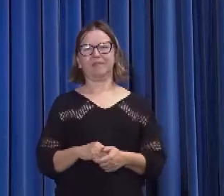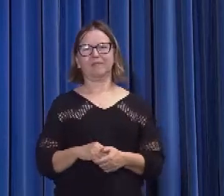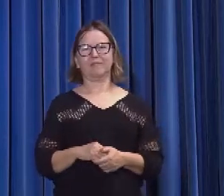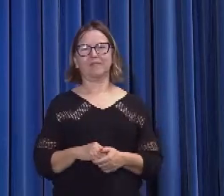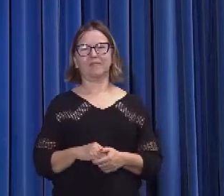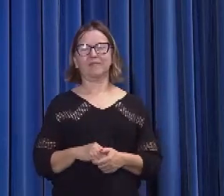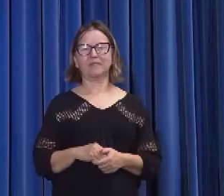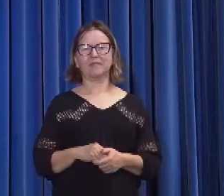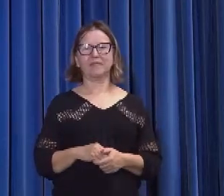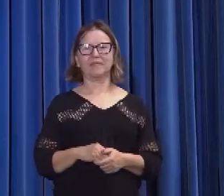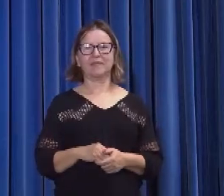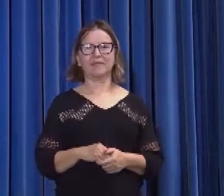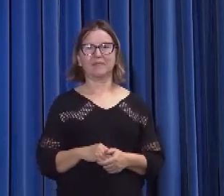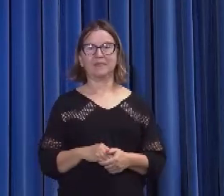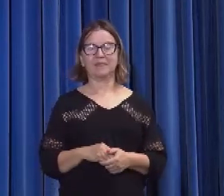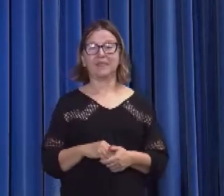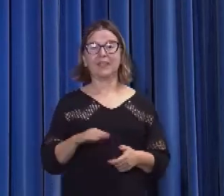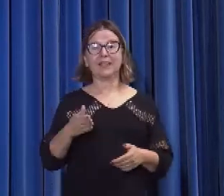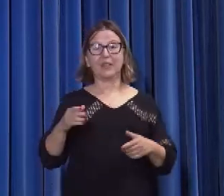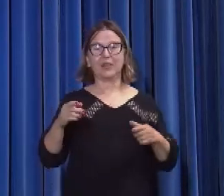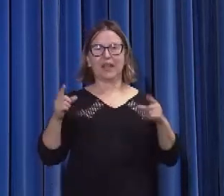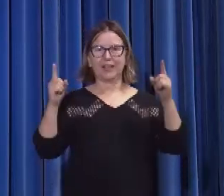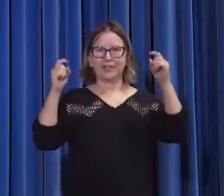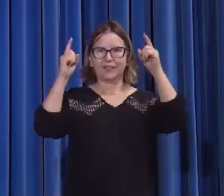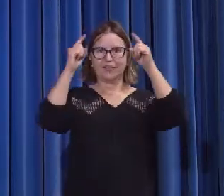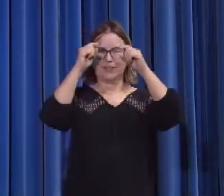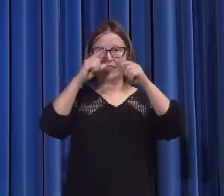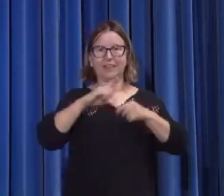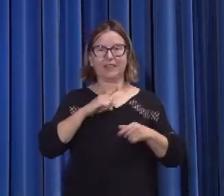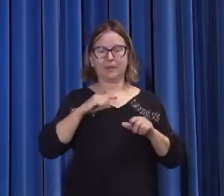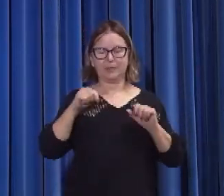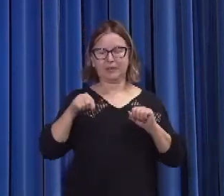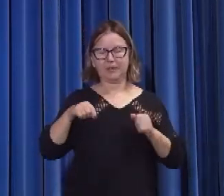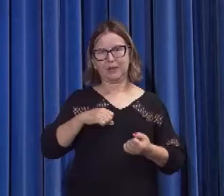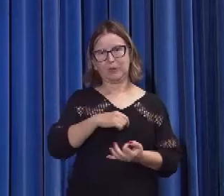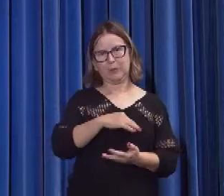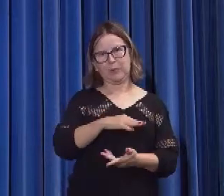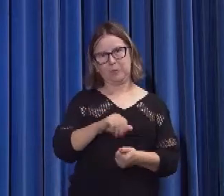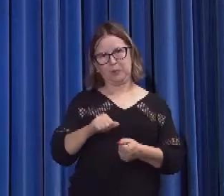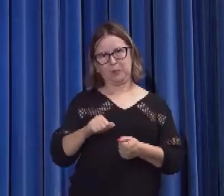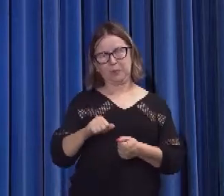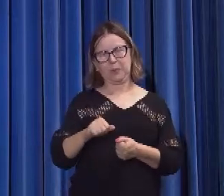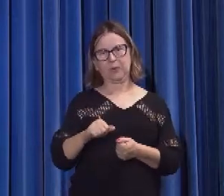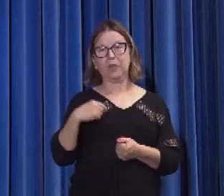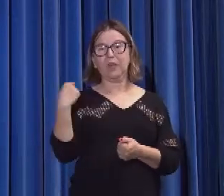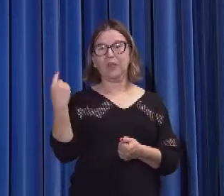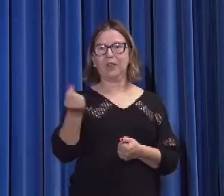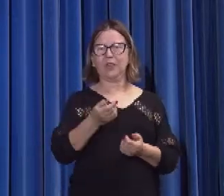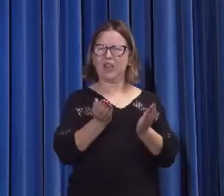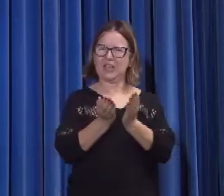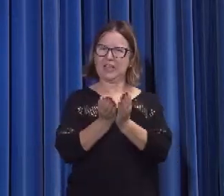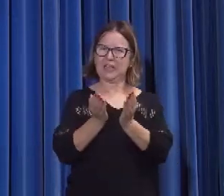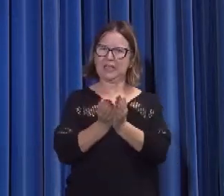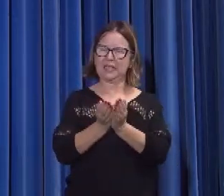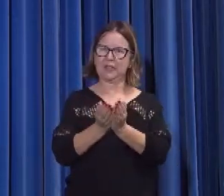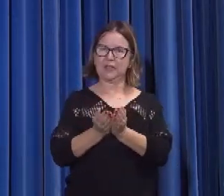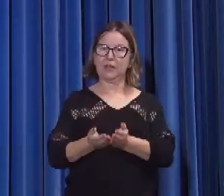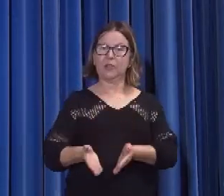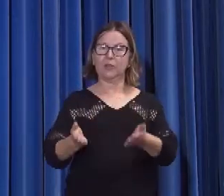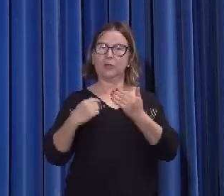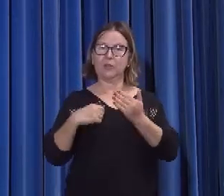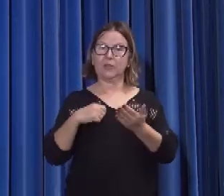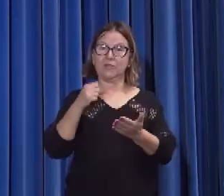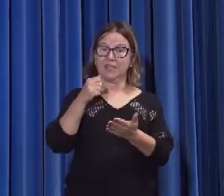Então, meus irmãos, as dificuldades que nós enfrentamos aqui neste mundo, como cristãos, nos dão garantia da